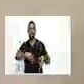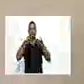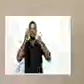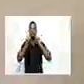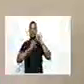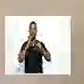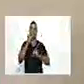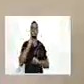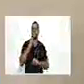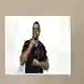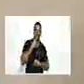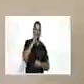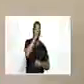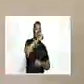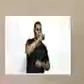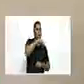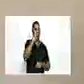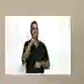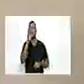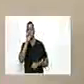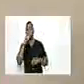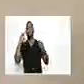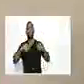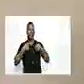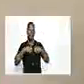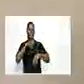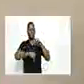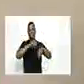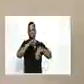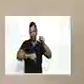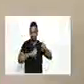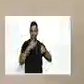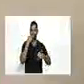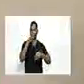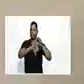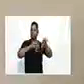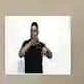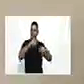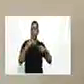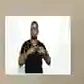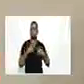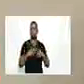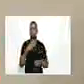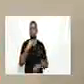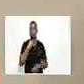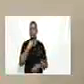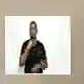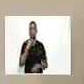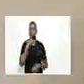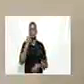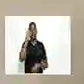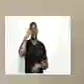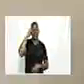ou no sábado vai ter coleta Então tem que ter coleta porque não pode ficar mais de três dias o